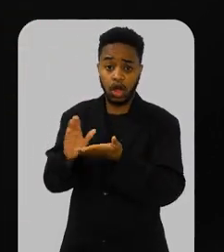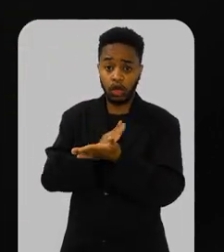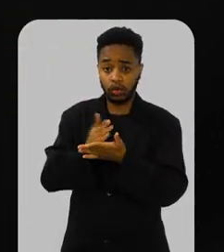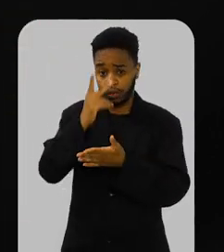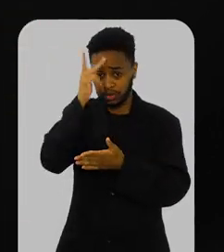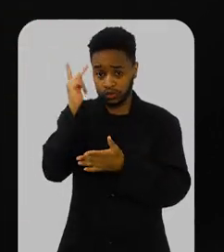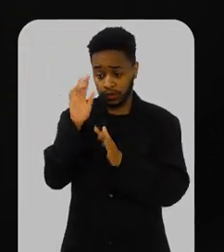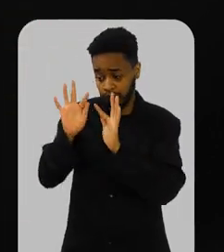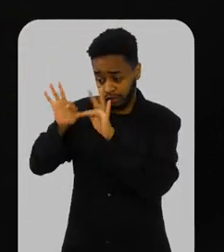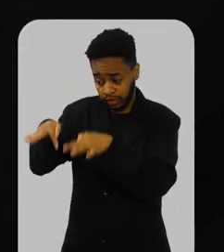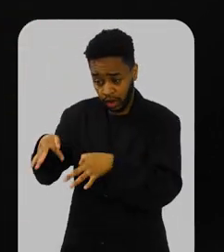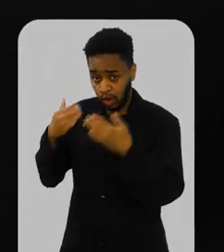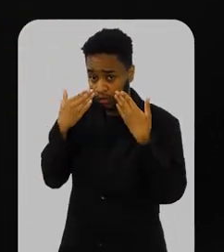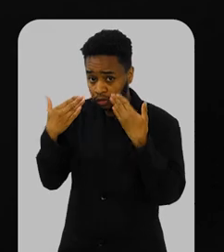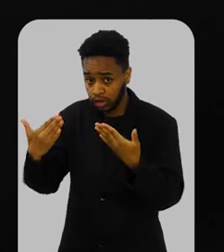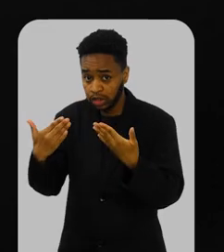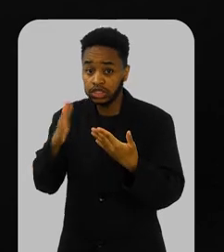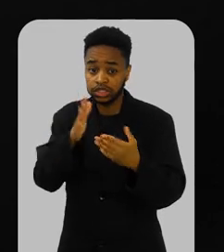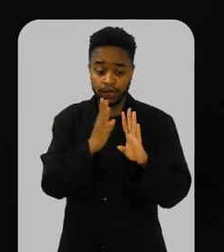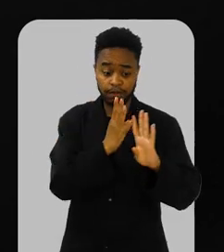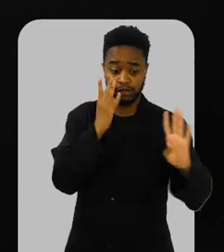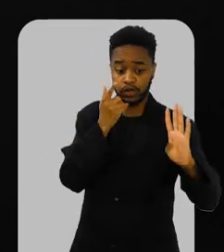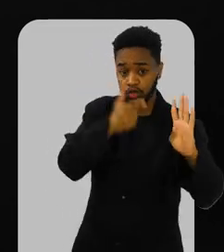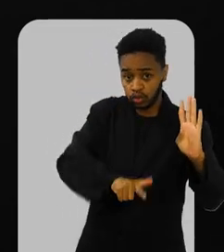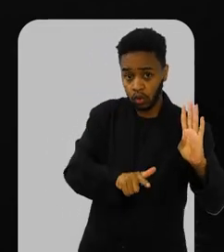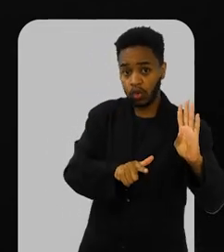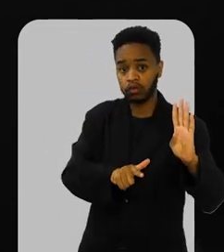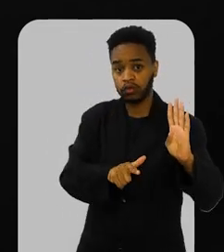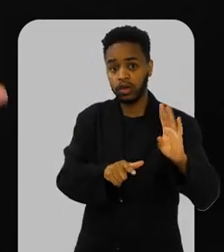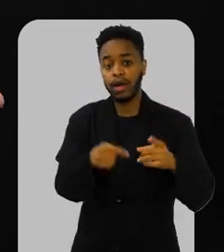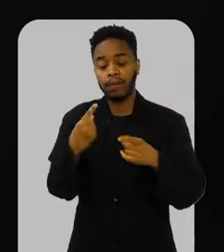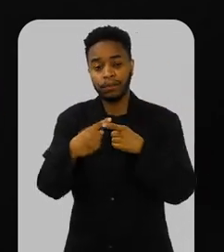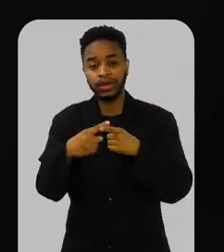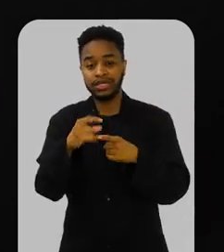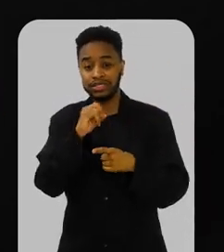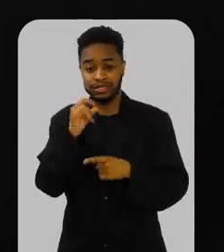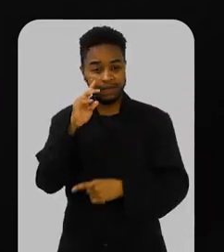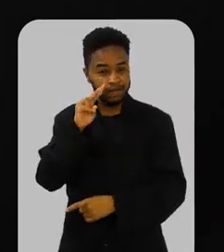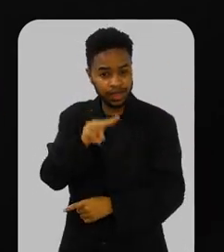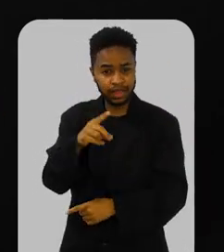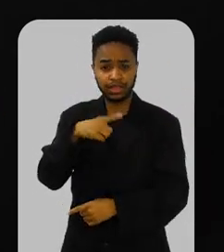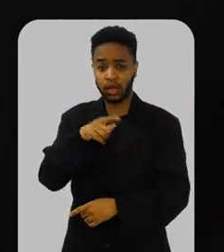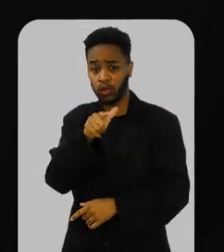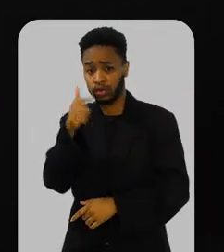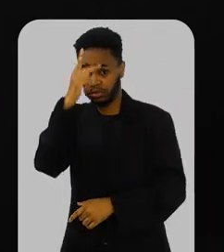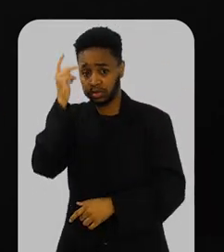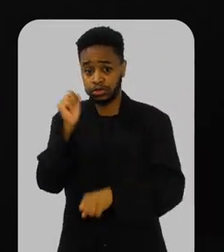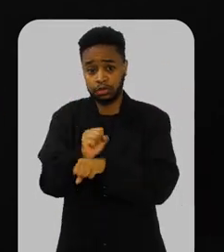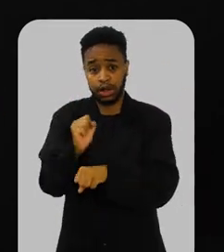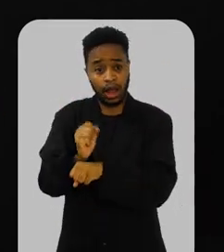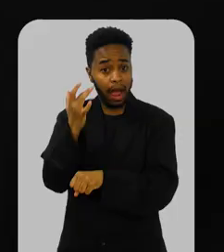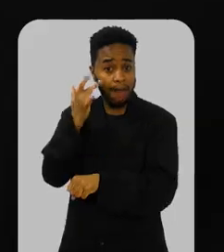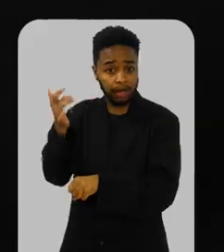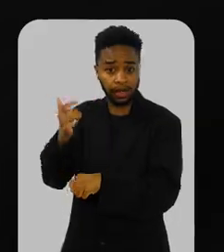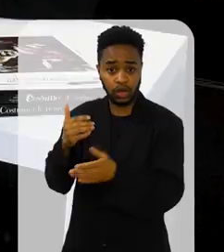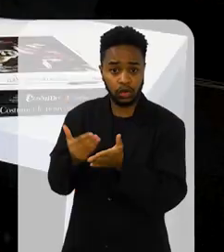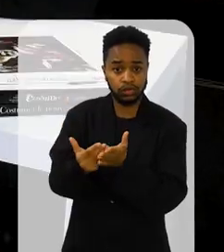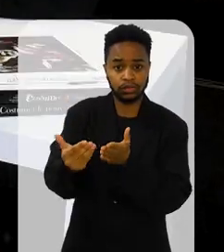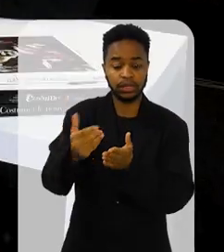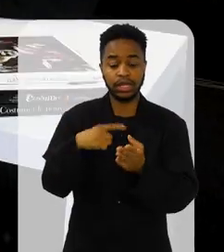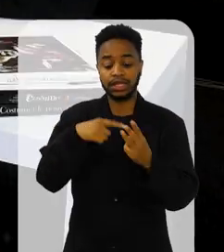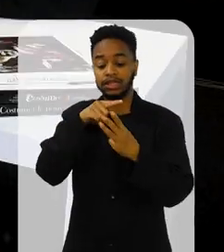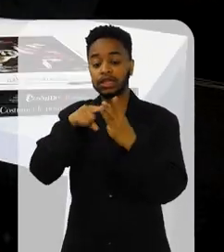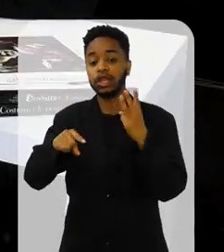de uma apresentação na noite, encerra e já está na fila de novo. Você sai do Mugódromo e vai ver, tem gente na fila já esperando a próxima noite. E são quantas